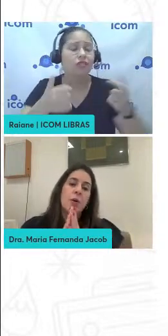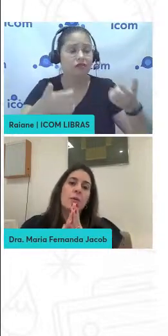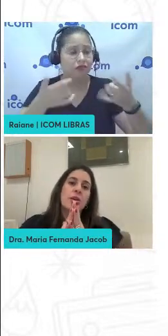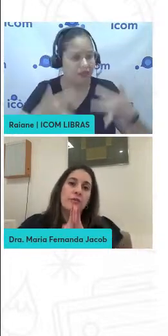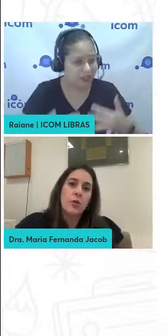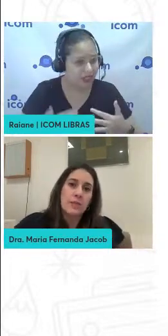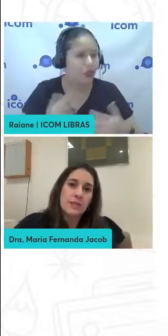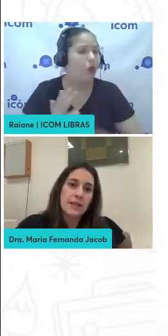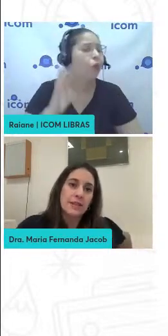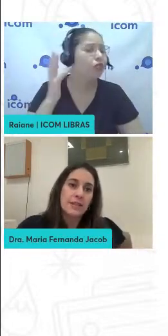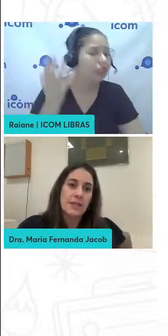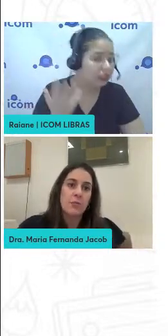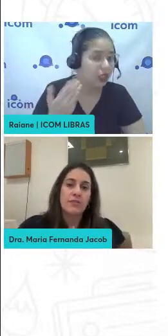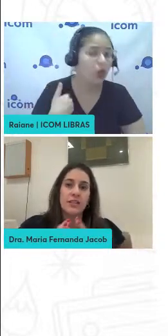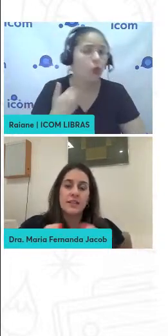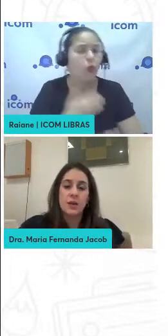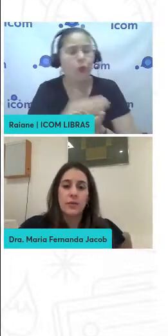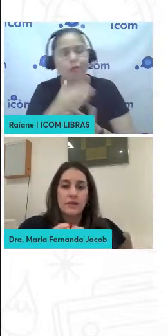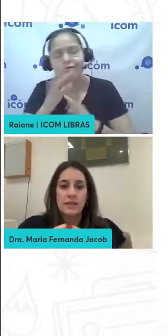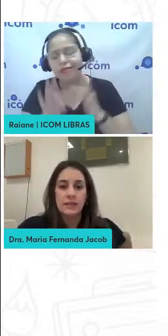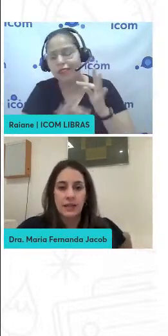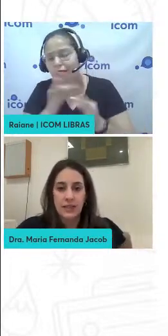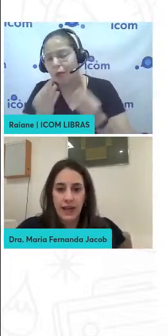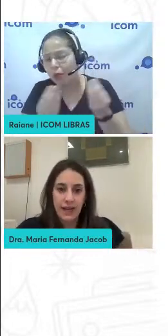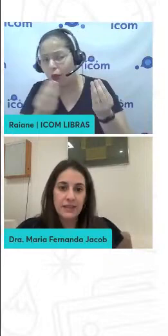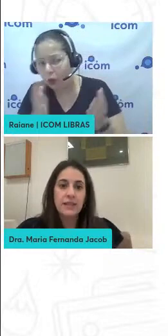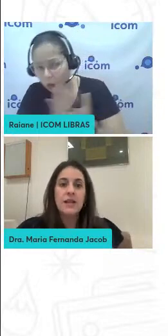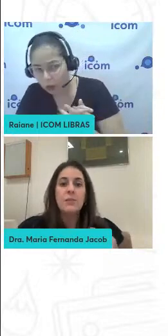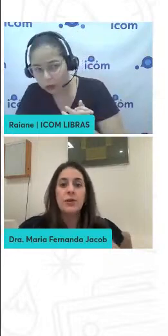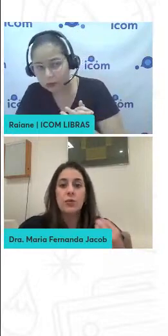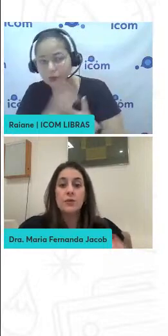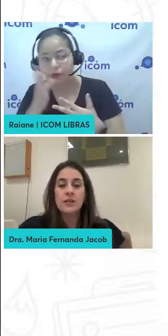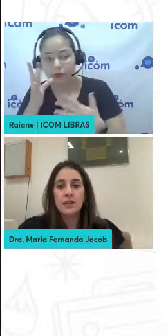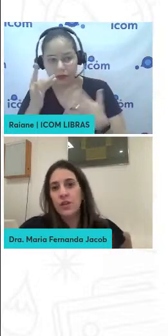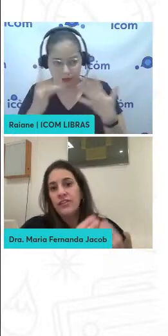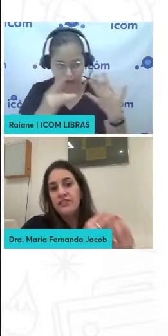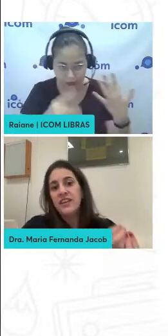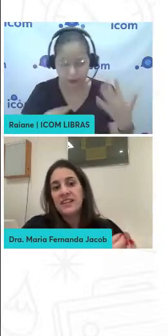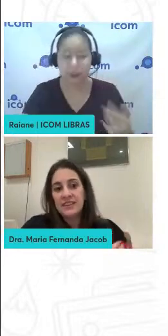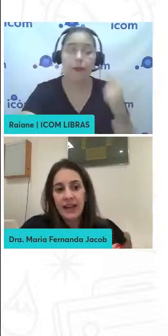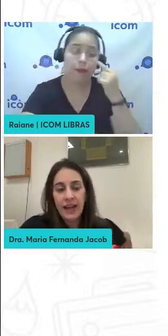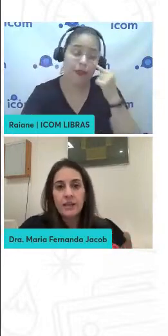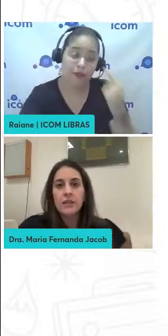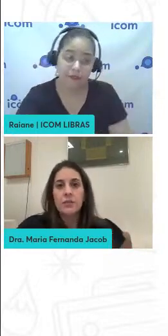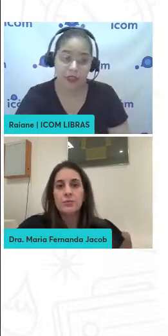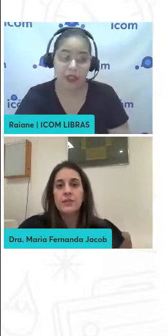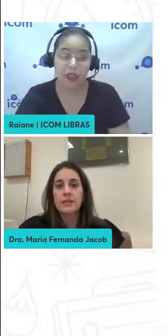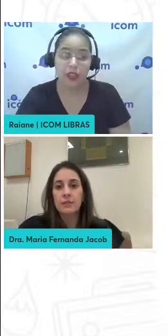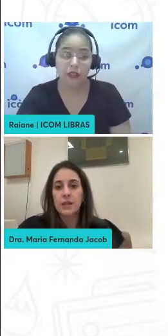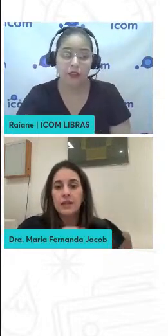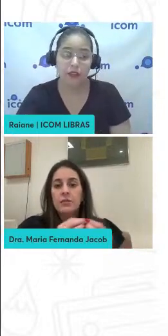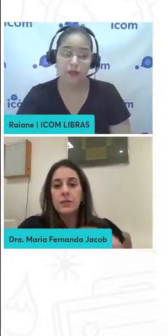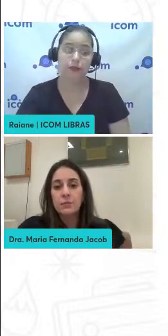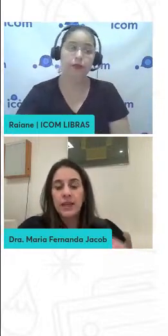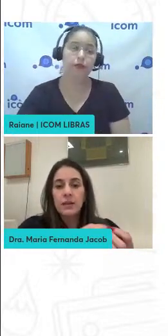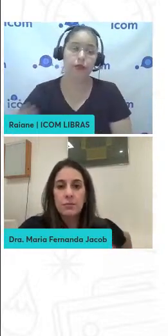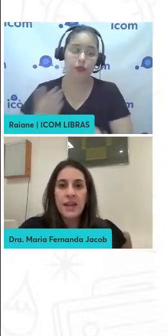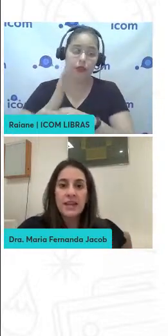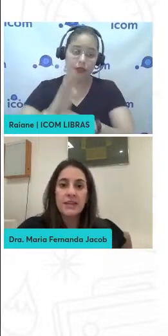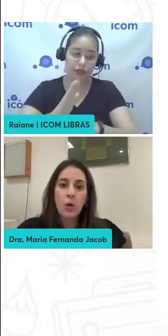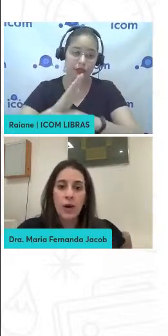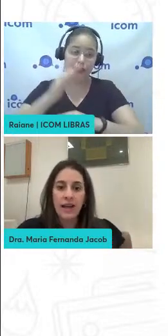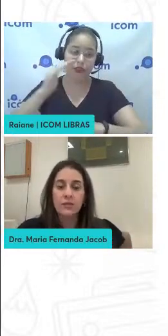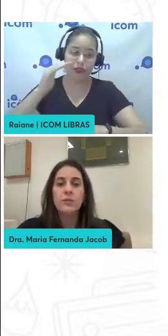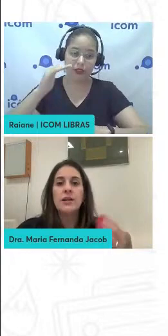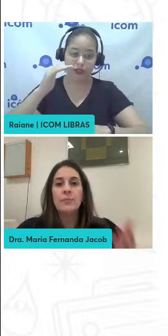mim? Como que eu vou começar a traçar uma avaliação mais detalhada para eu conseguir ofertar um tratamento também